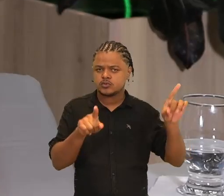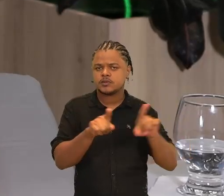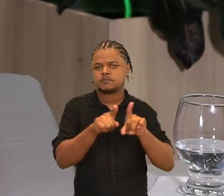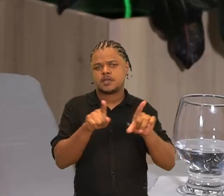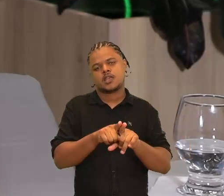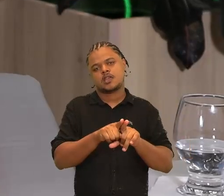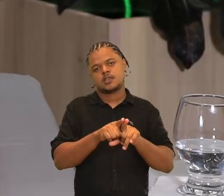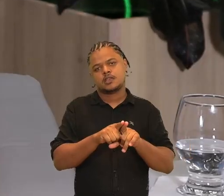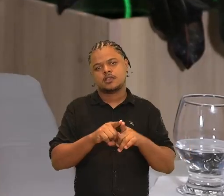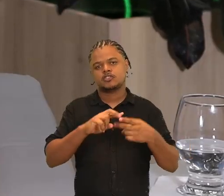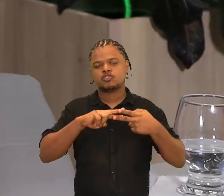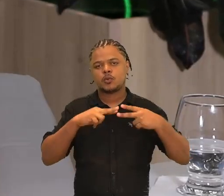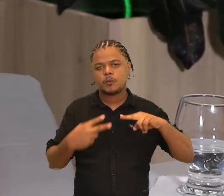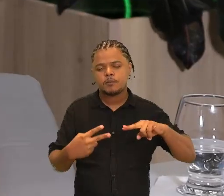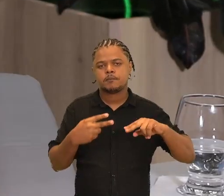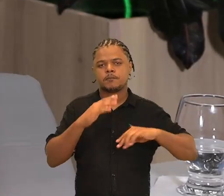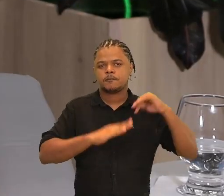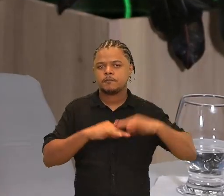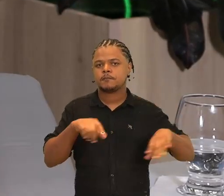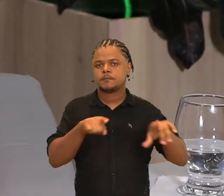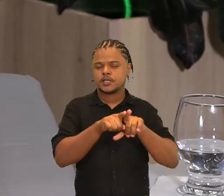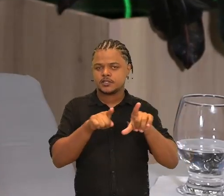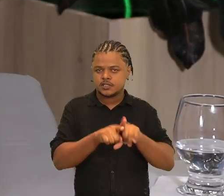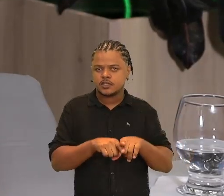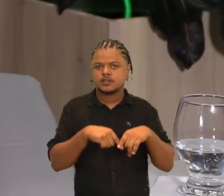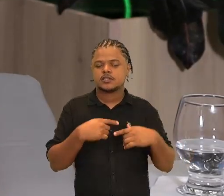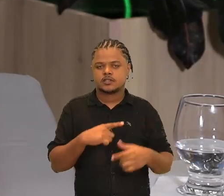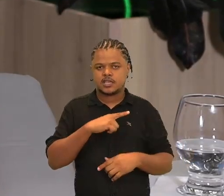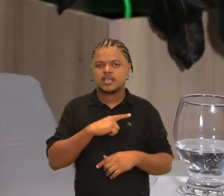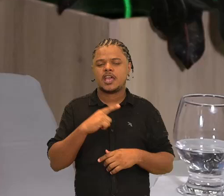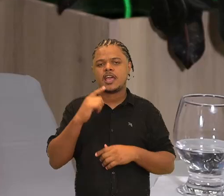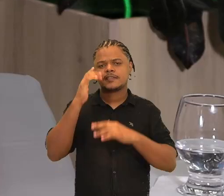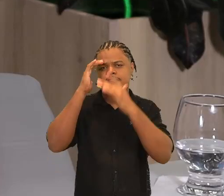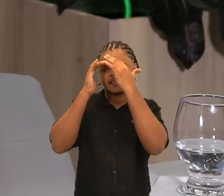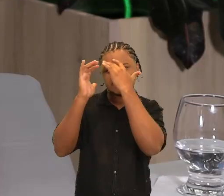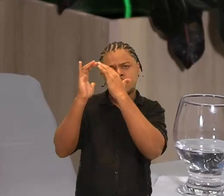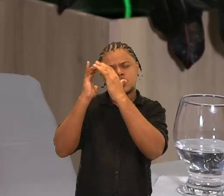com a gente. A gente tem também o